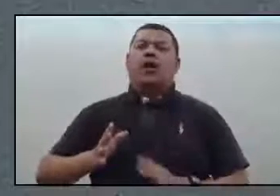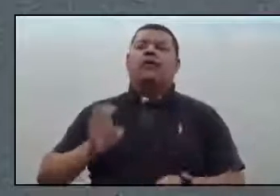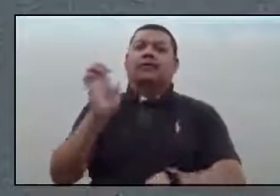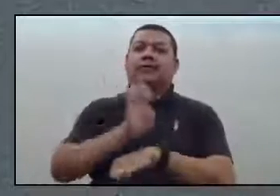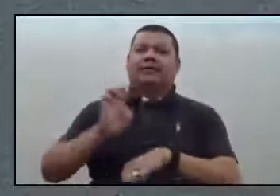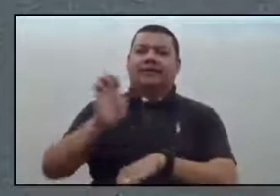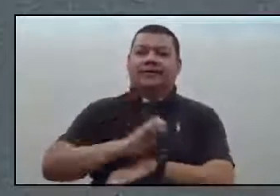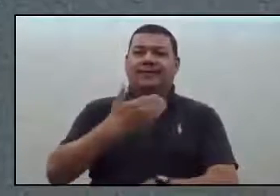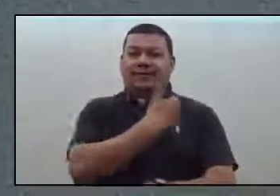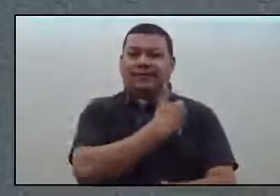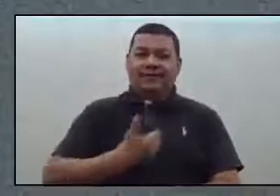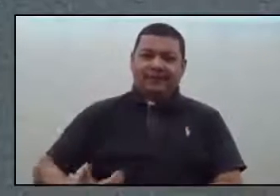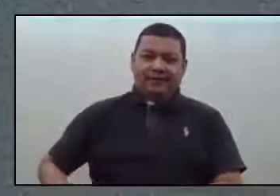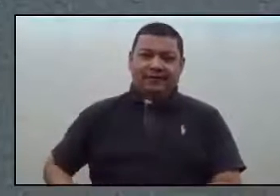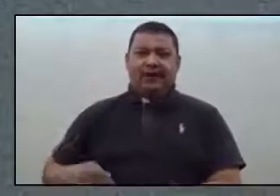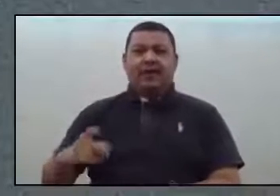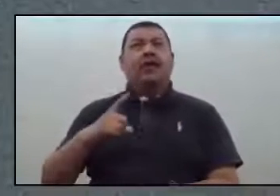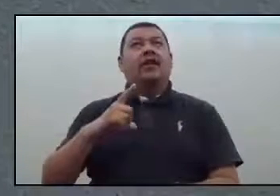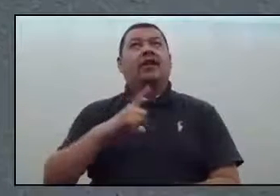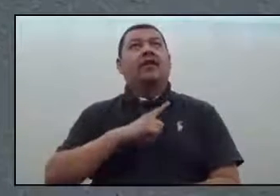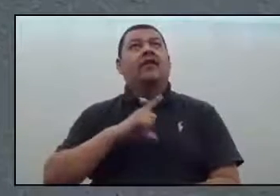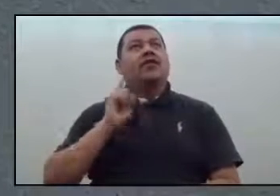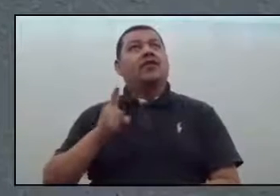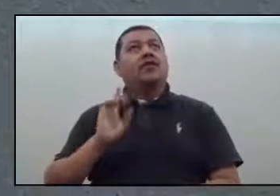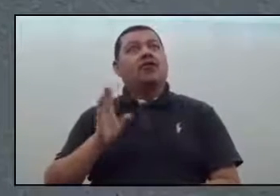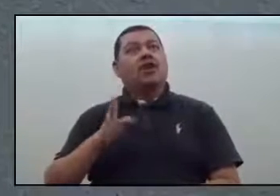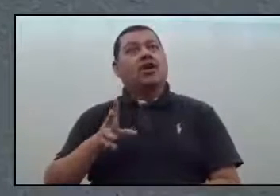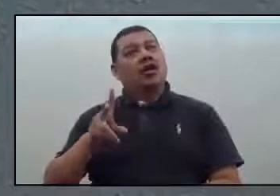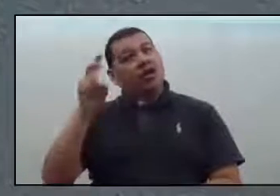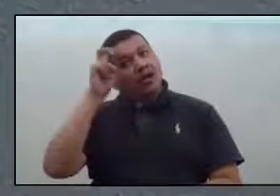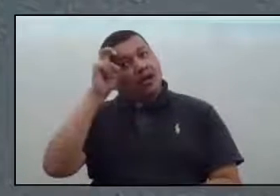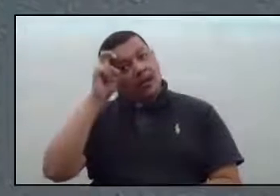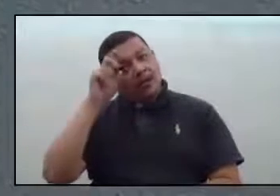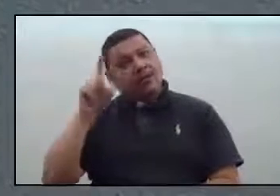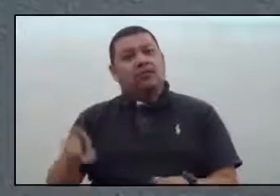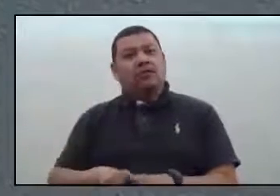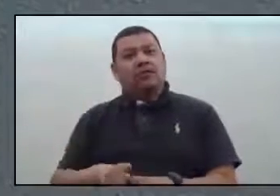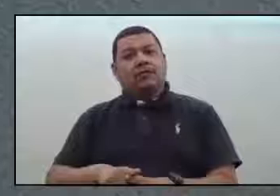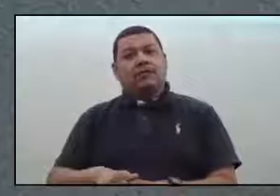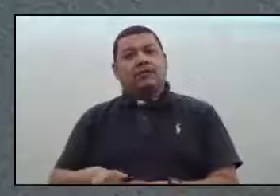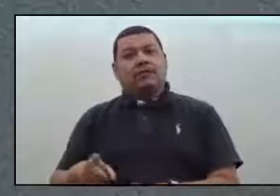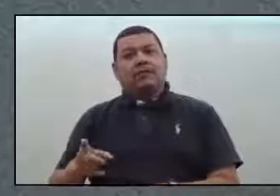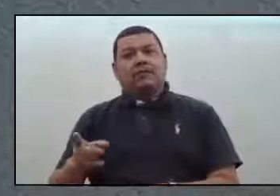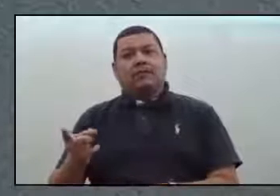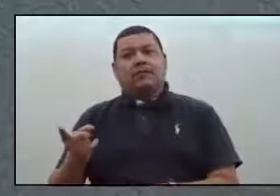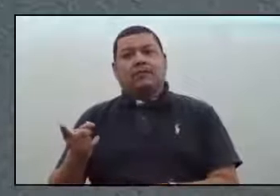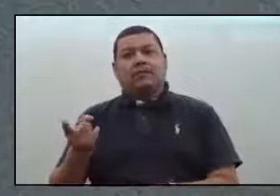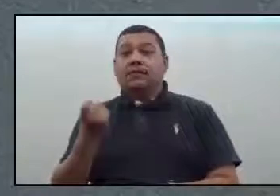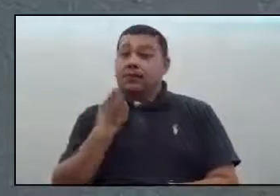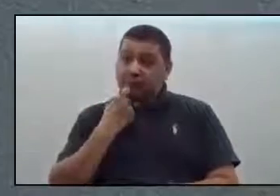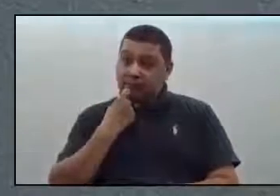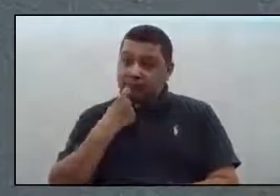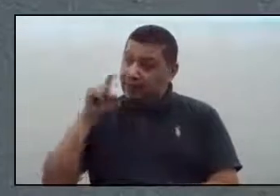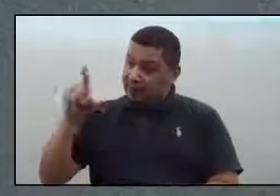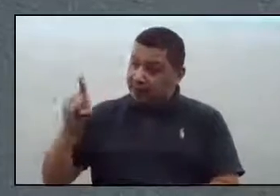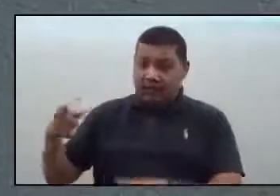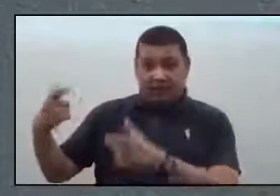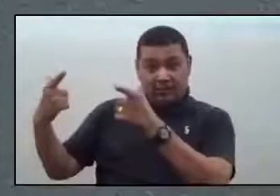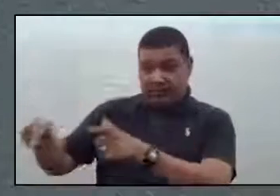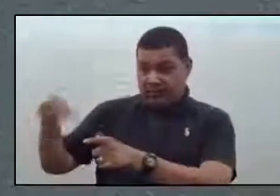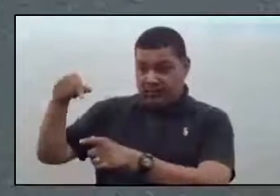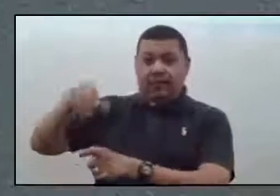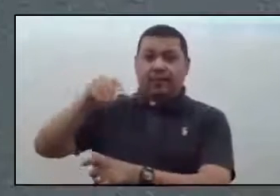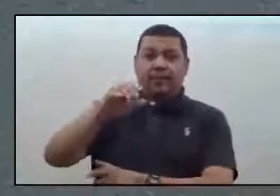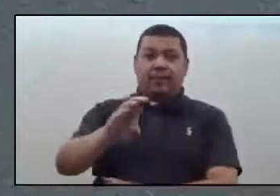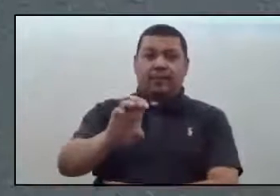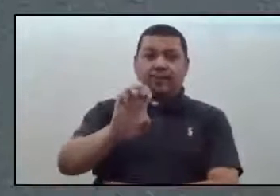promoveu na quinta e na sexta-feira, ali no Espaço Beira Rio. E esse ano o concurso reuniu produtores